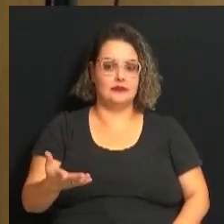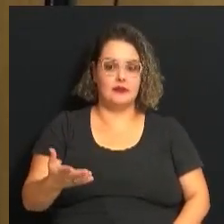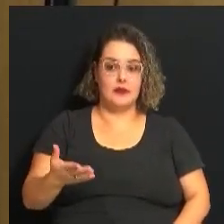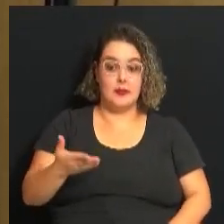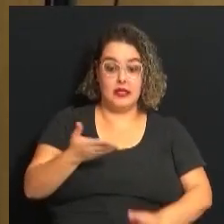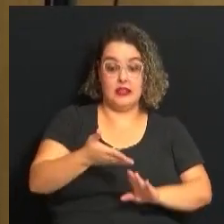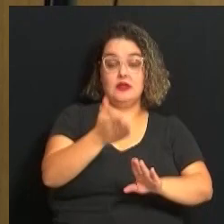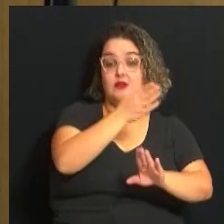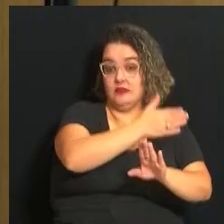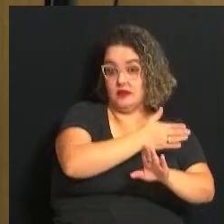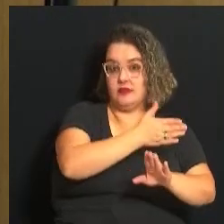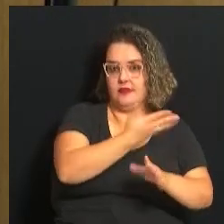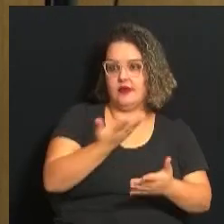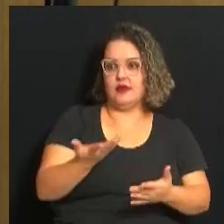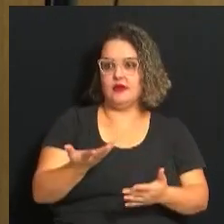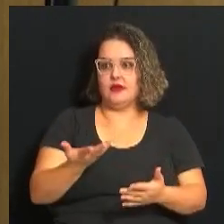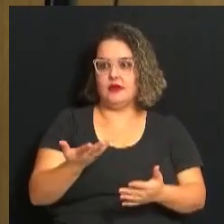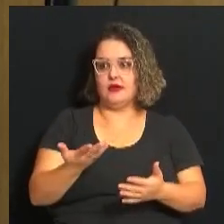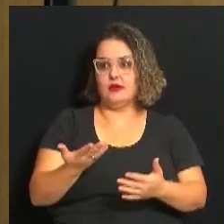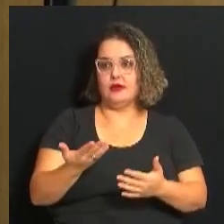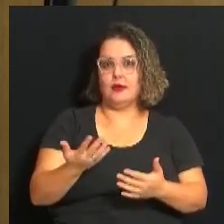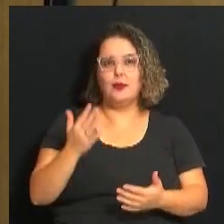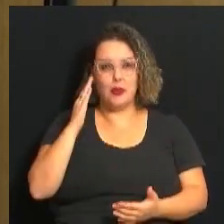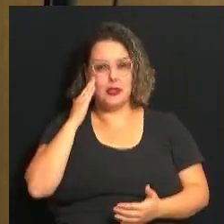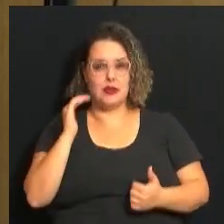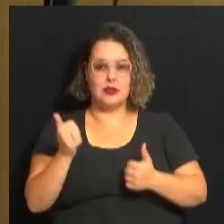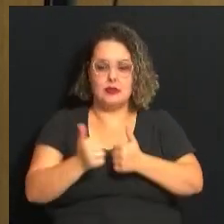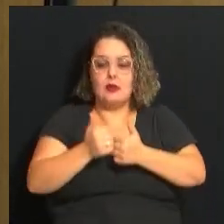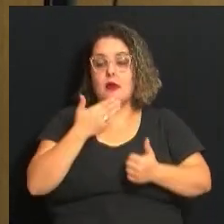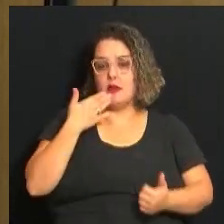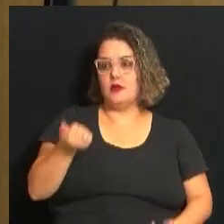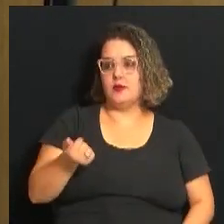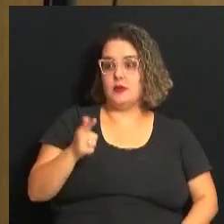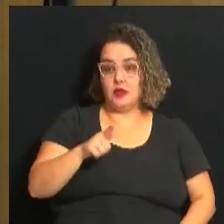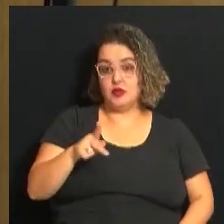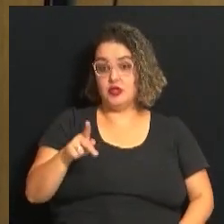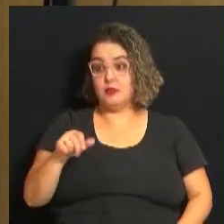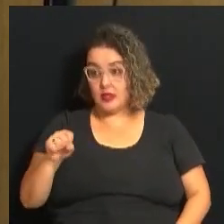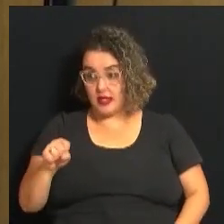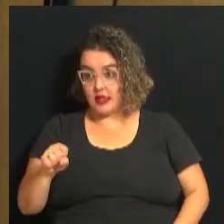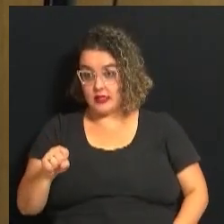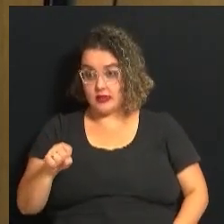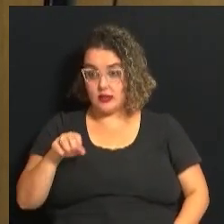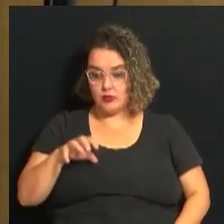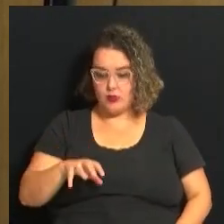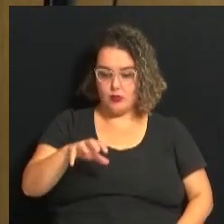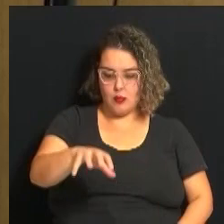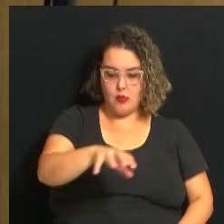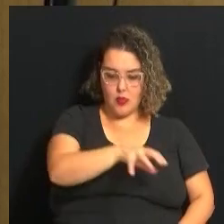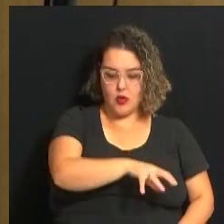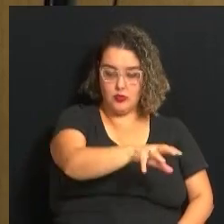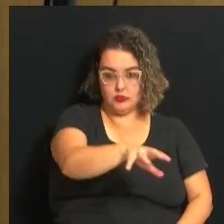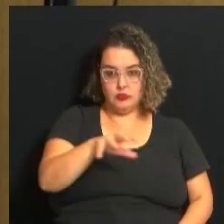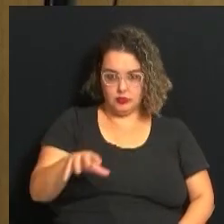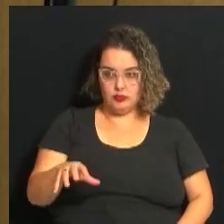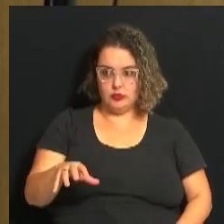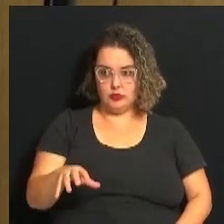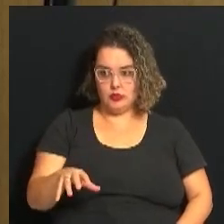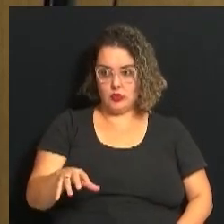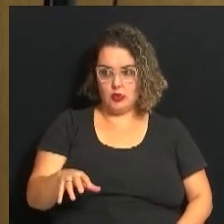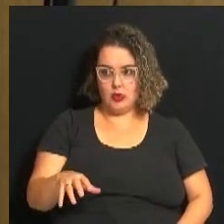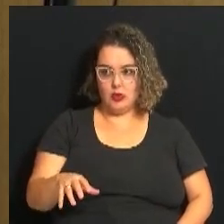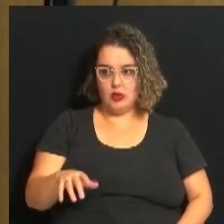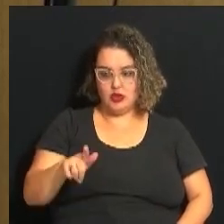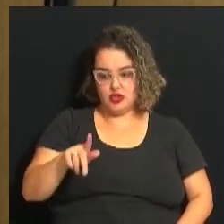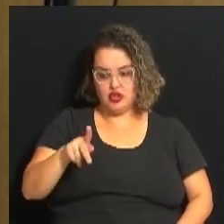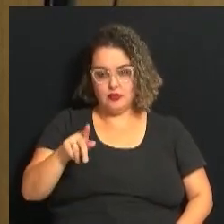o que a gente chega mais próximo. O GPS, na verdade, ele é um sistema de posicionamento, né? Popularmente é conhecido como GPS,